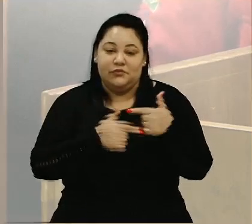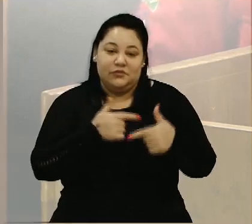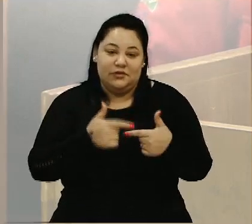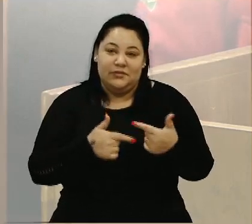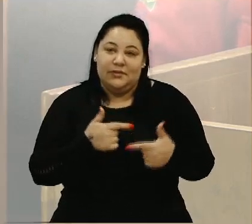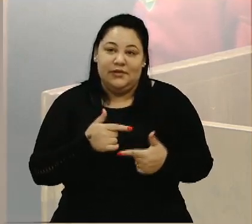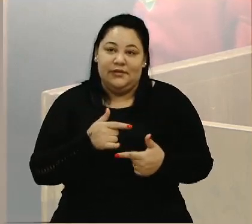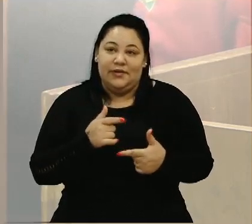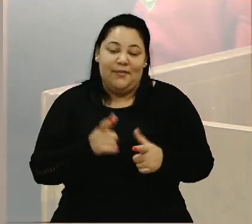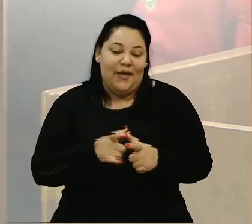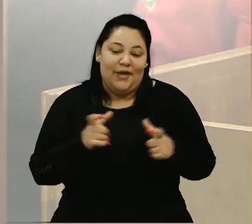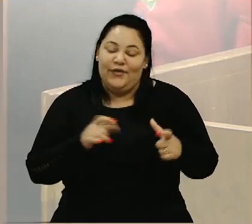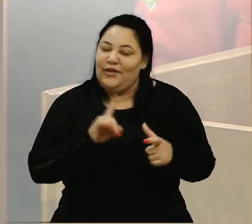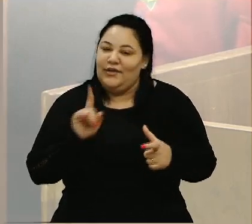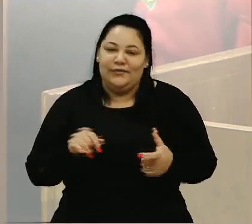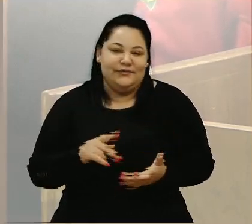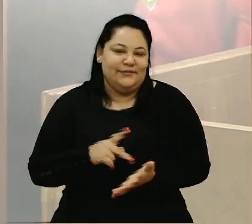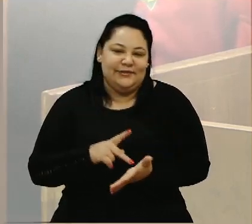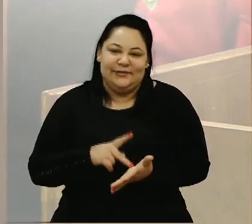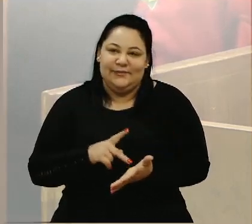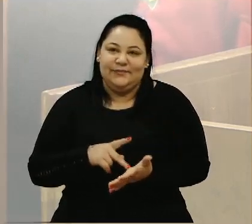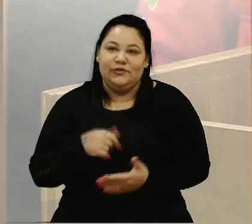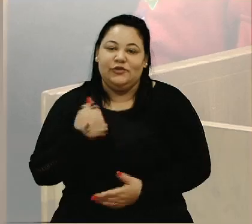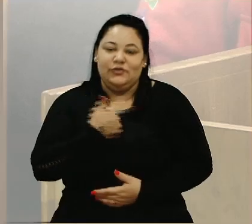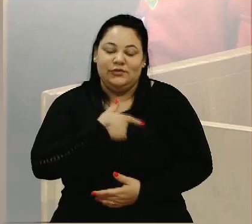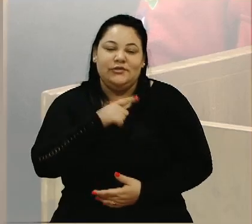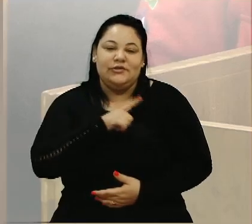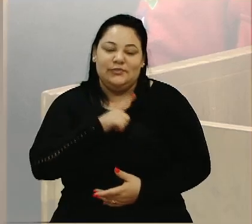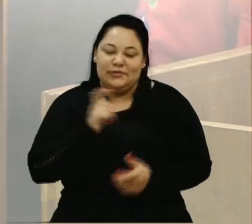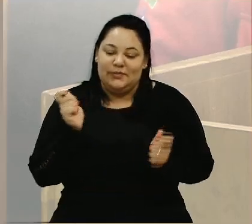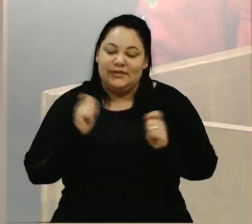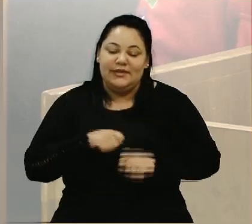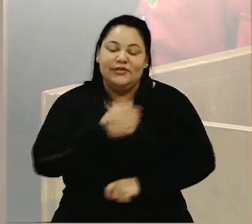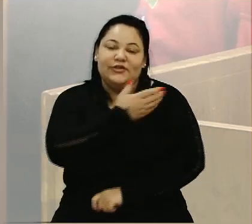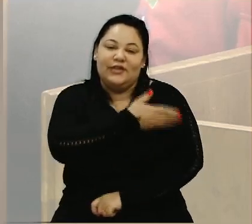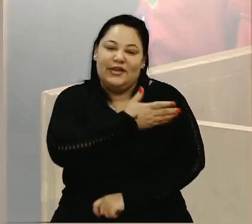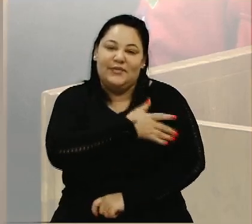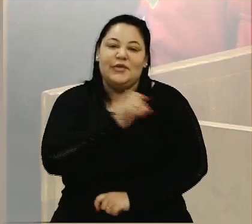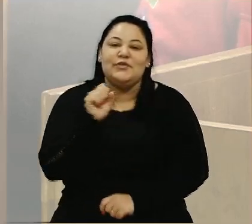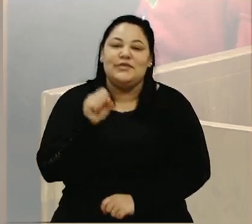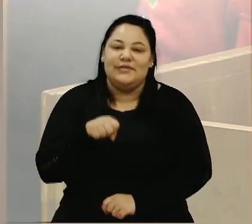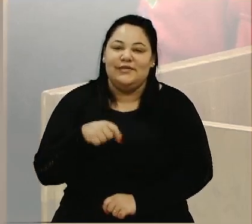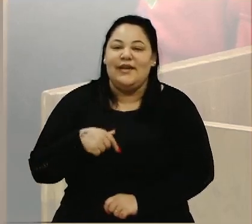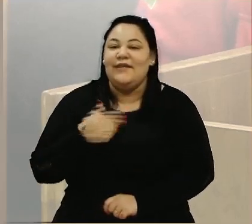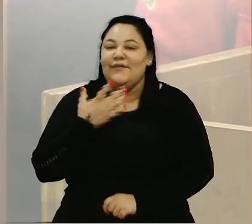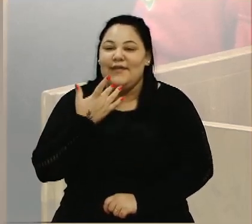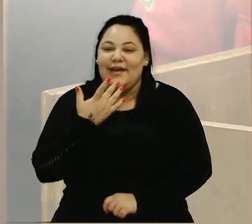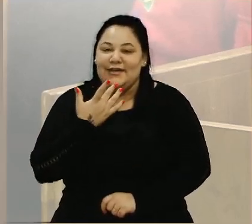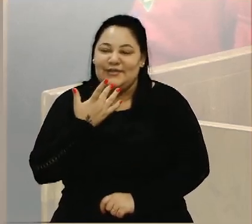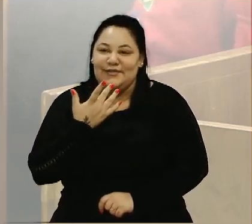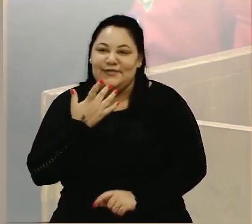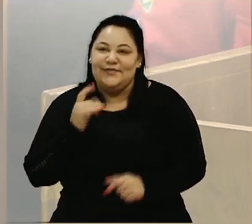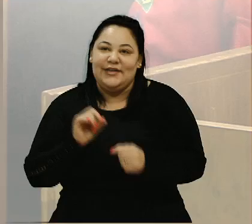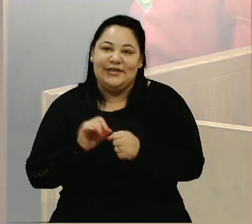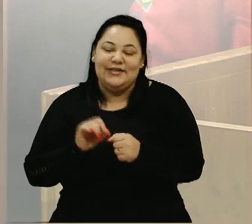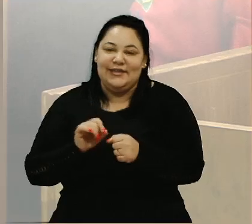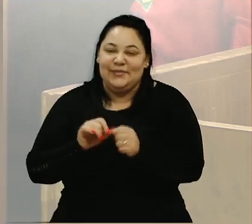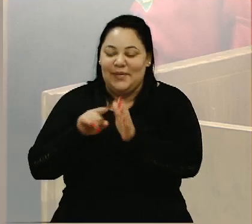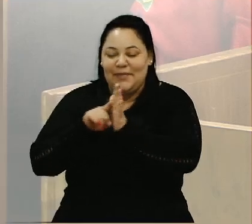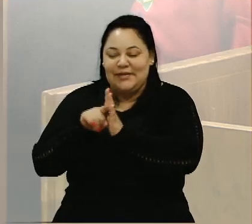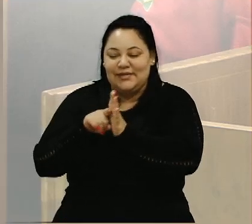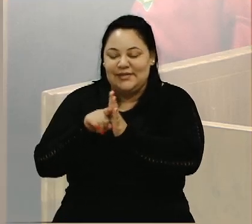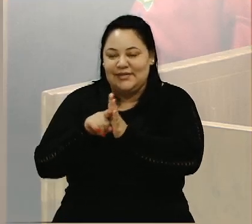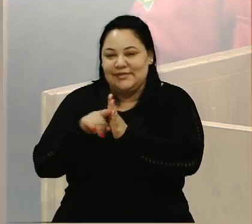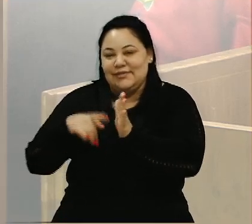não é verdade, tá? Somos treinados, somos capacitados, é muito fácil fazer uma consulta nossa, se digitar o nome do